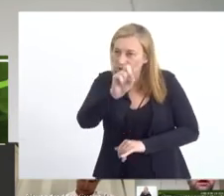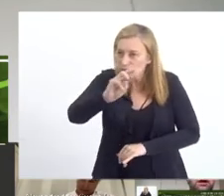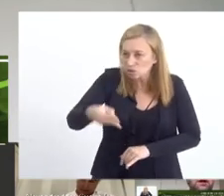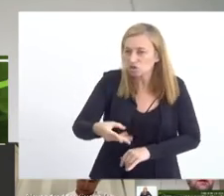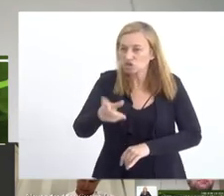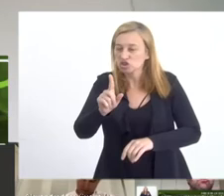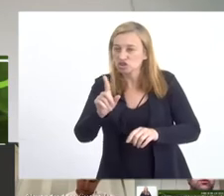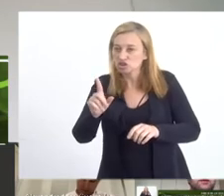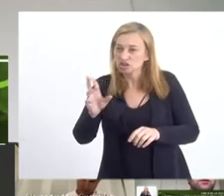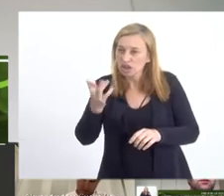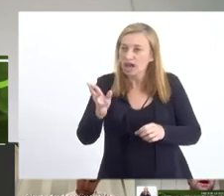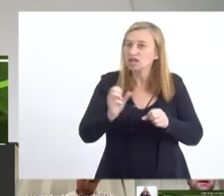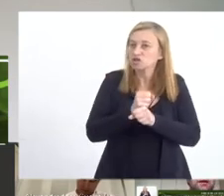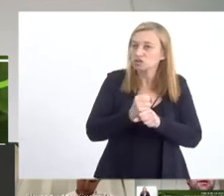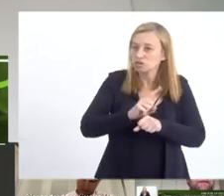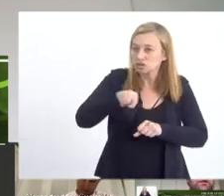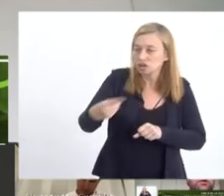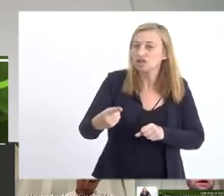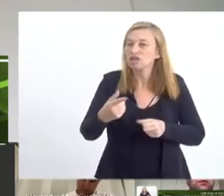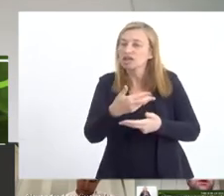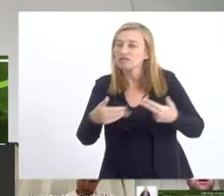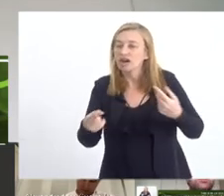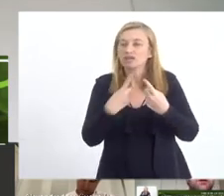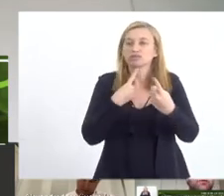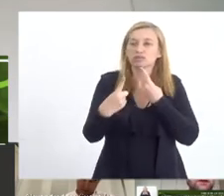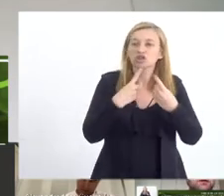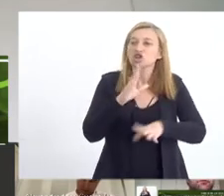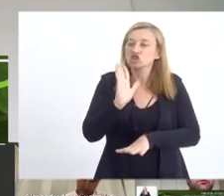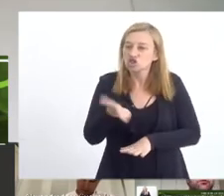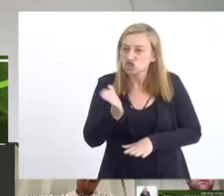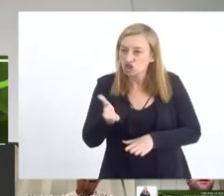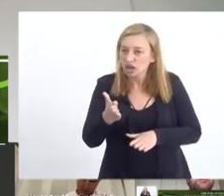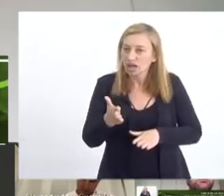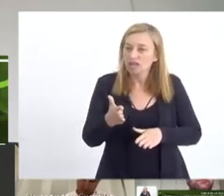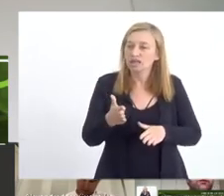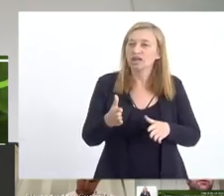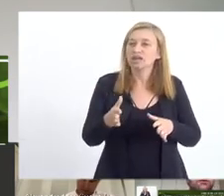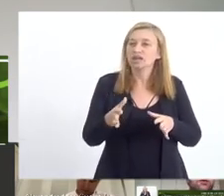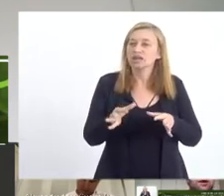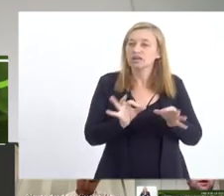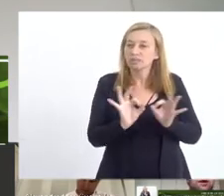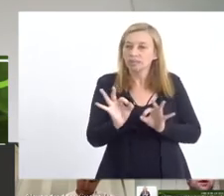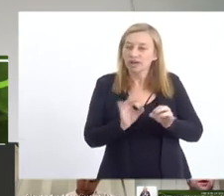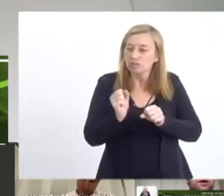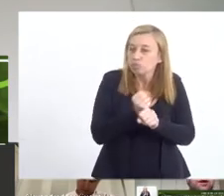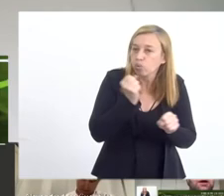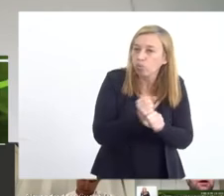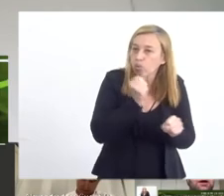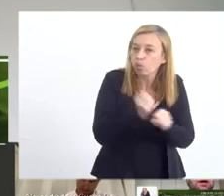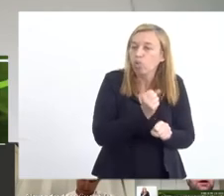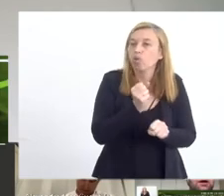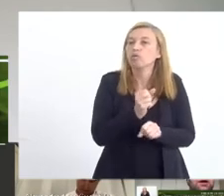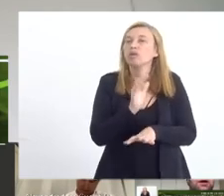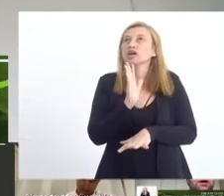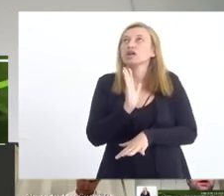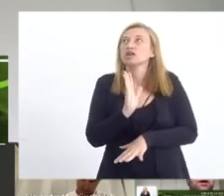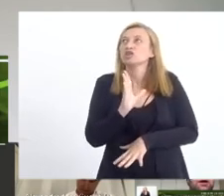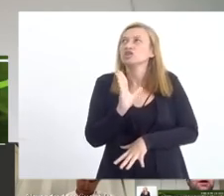próximos anos. E muitas estradas estaduais já estão passando por completas reformas. Inclusive, eu